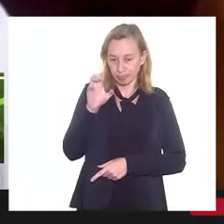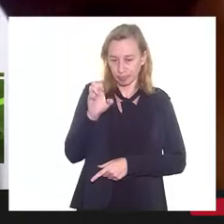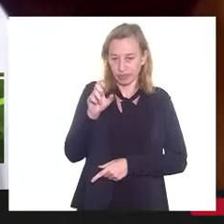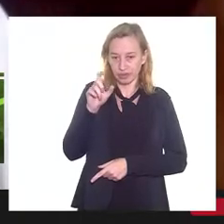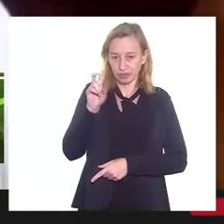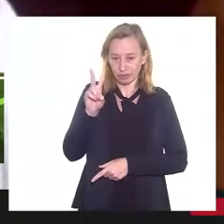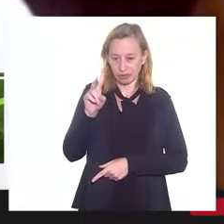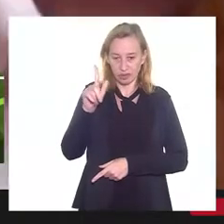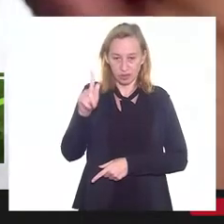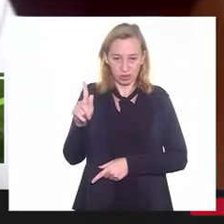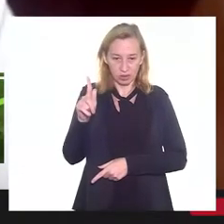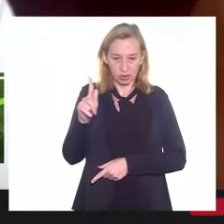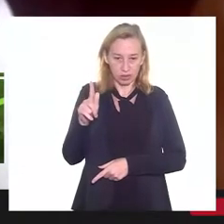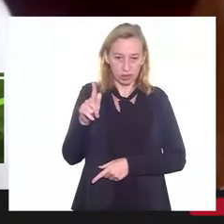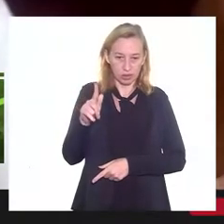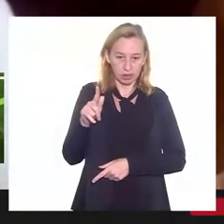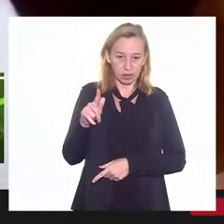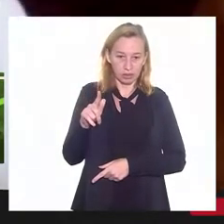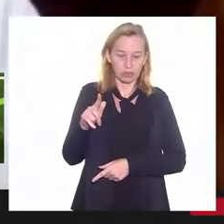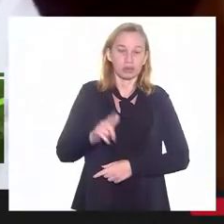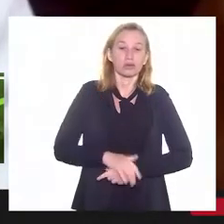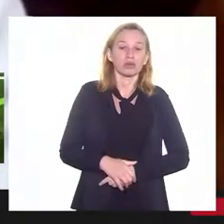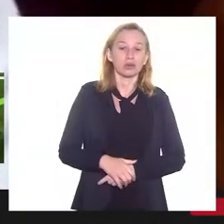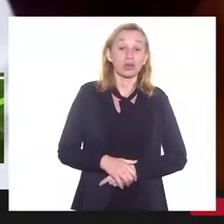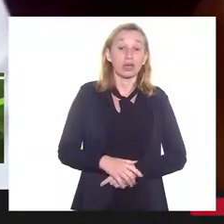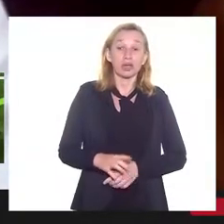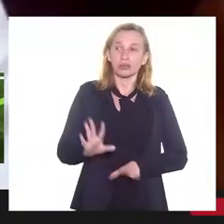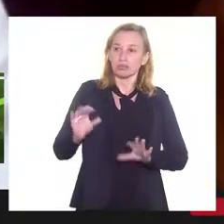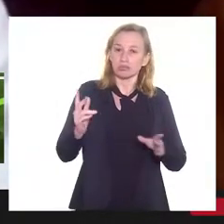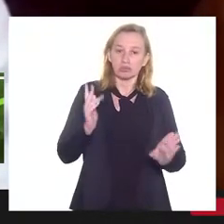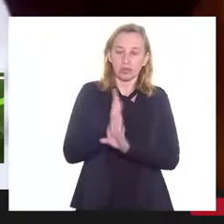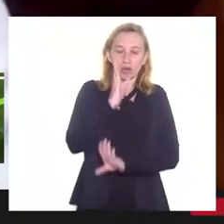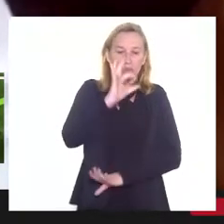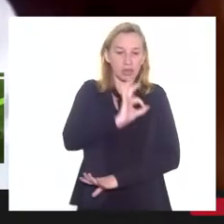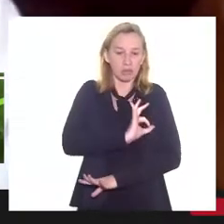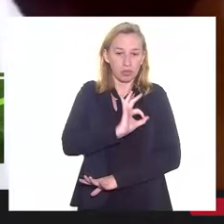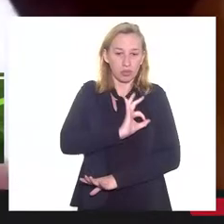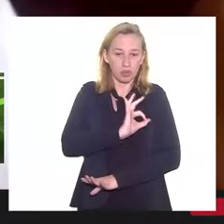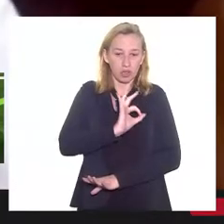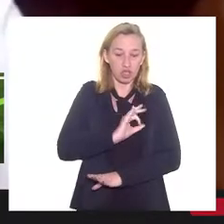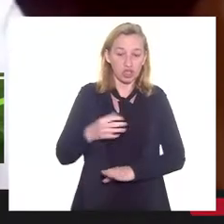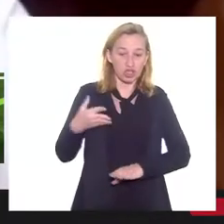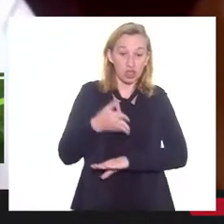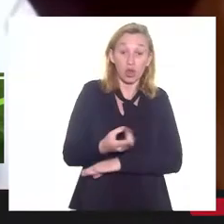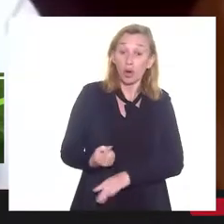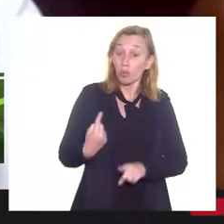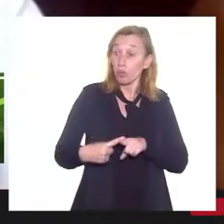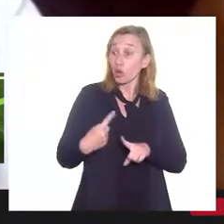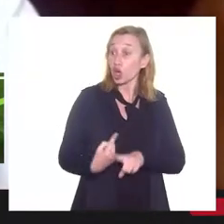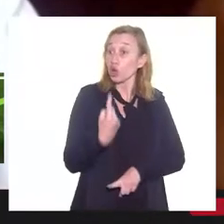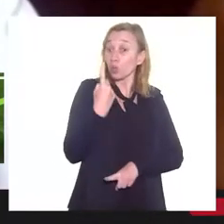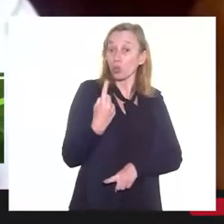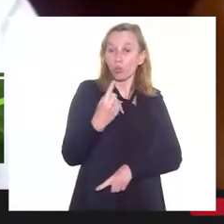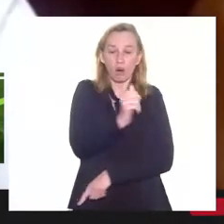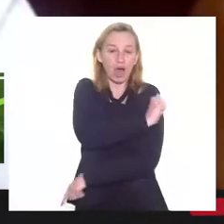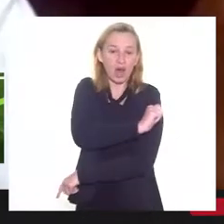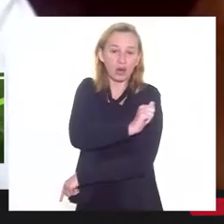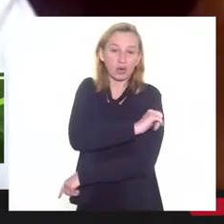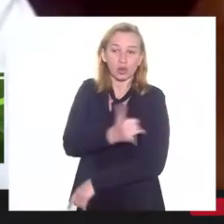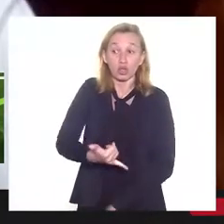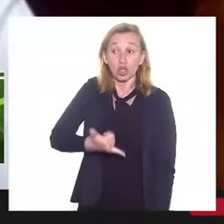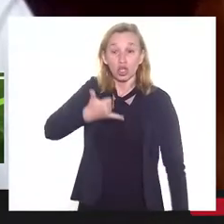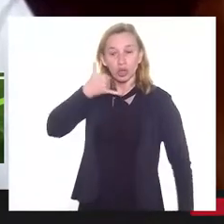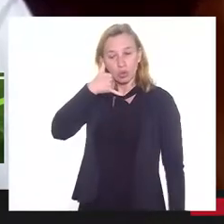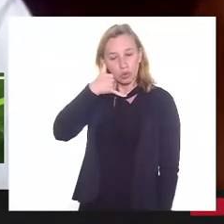Entre Dois Mundos e de repente a polícia bateu na porta porque uma Olá ligou para mãe